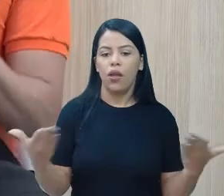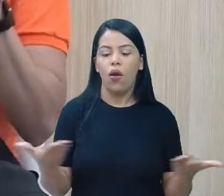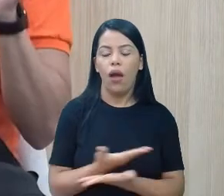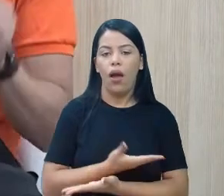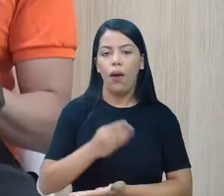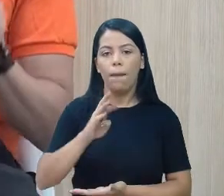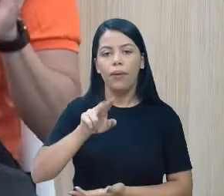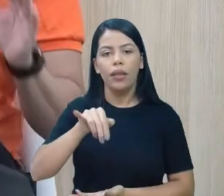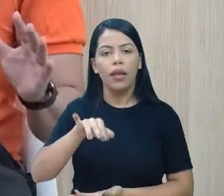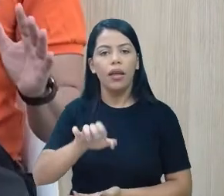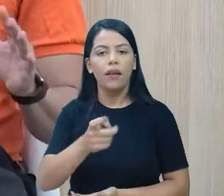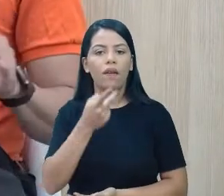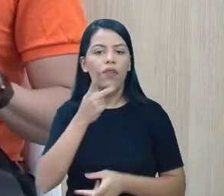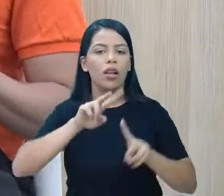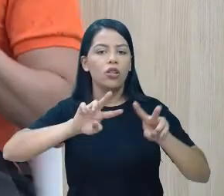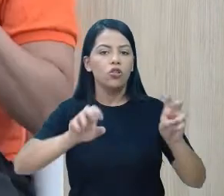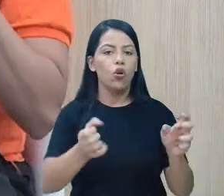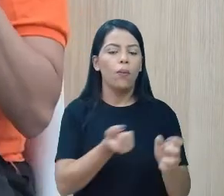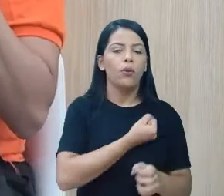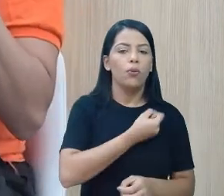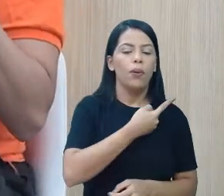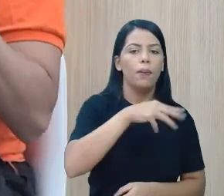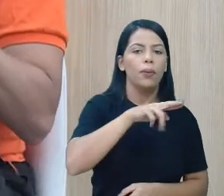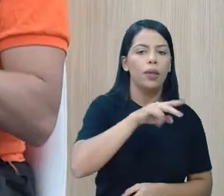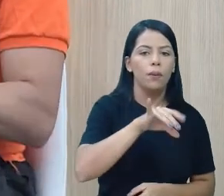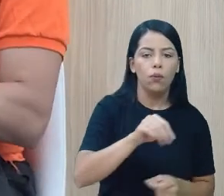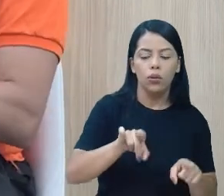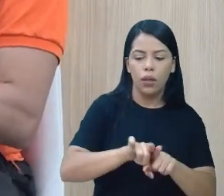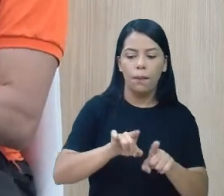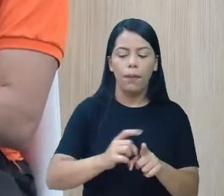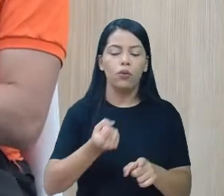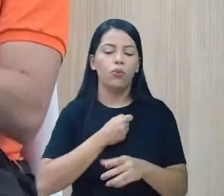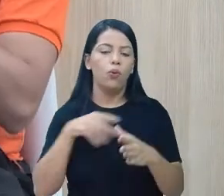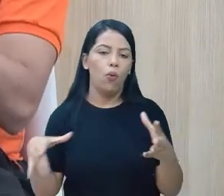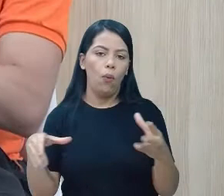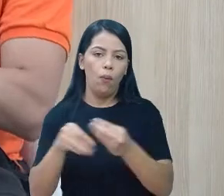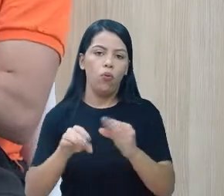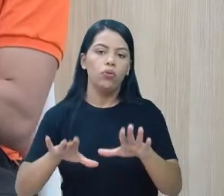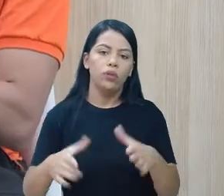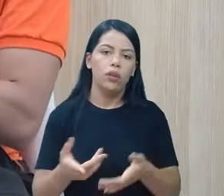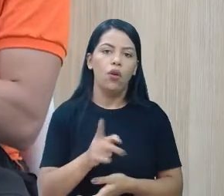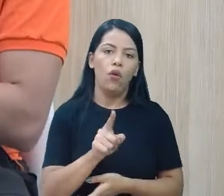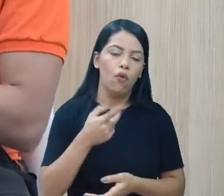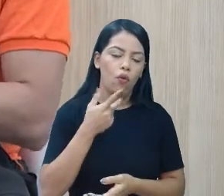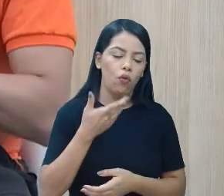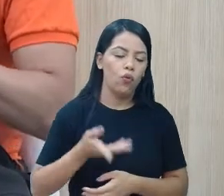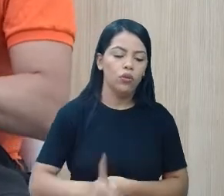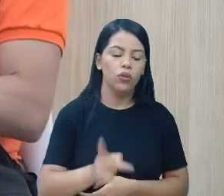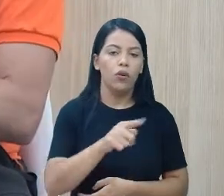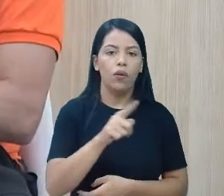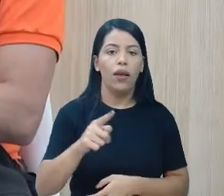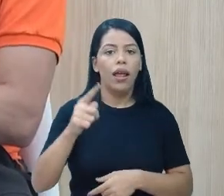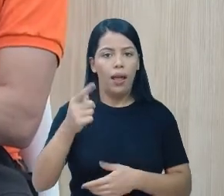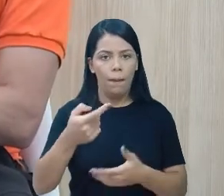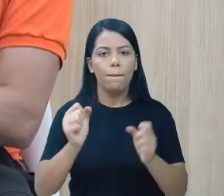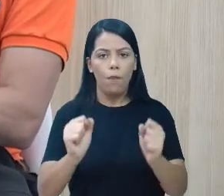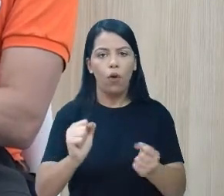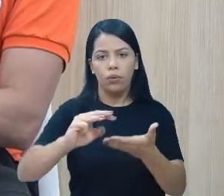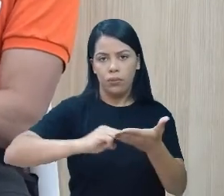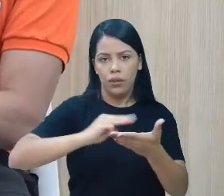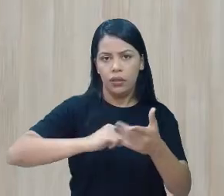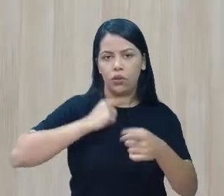dos números primos e compostos, tá bom? Então, eu vou voltar com ela, mande suas dúvidas aí, que a gente vai tirando, tá